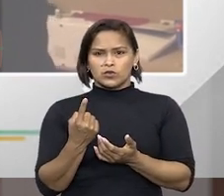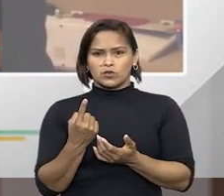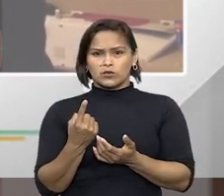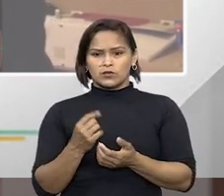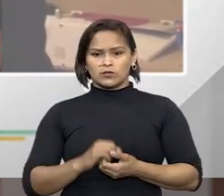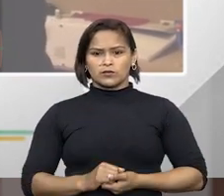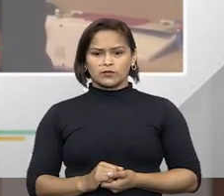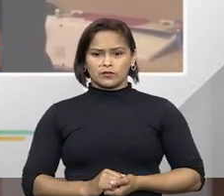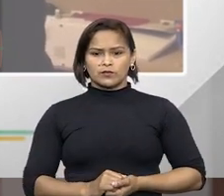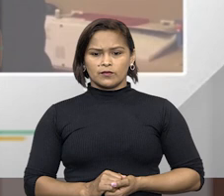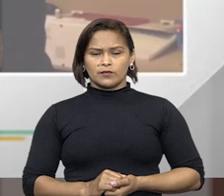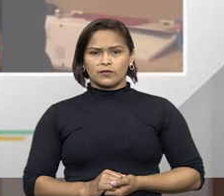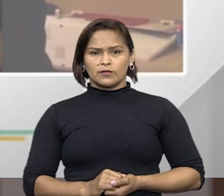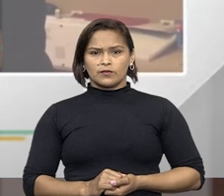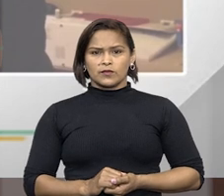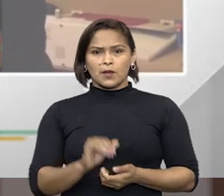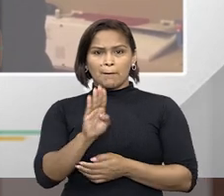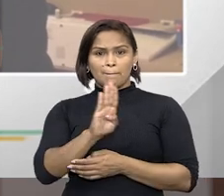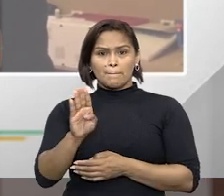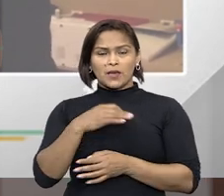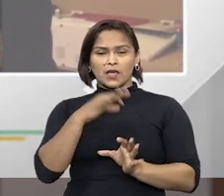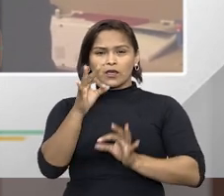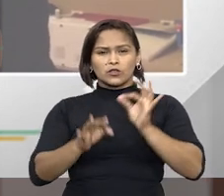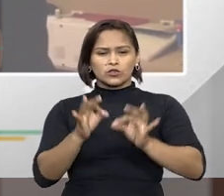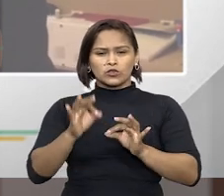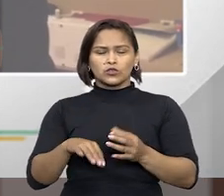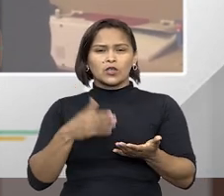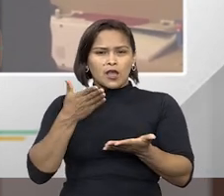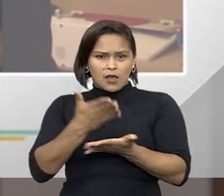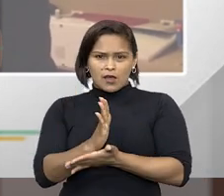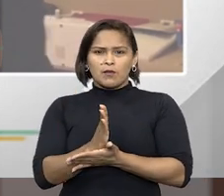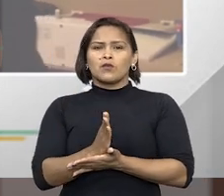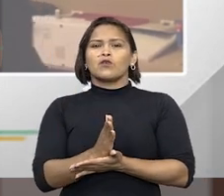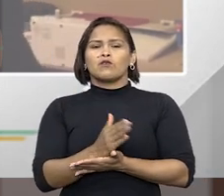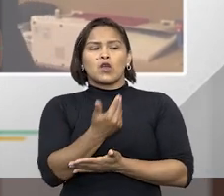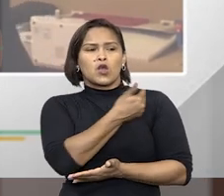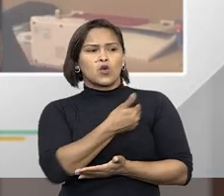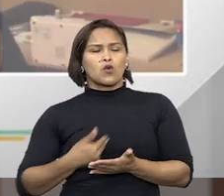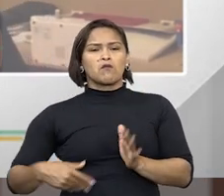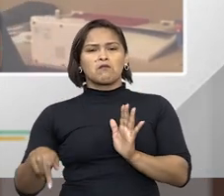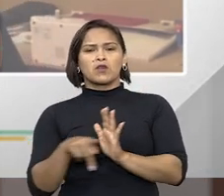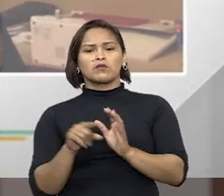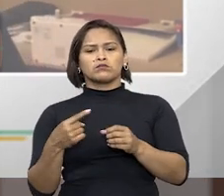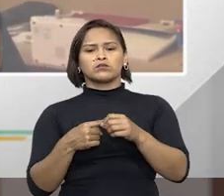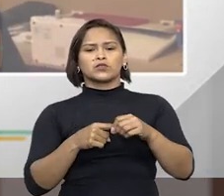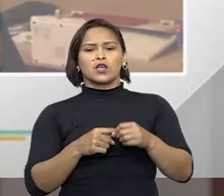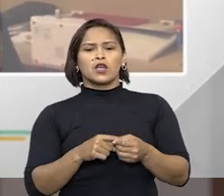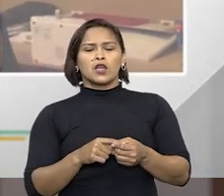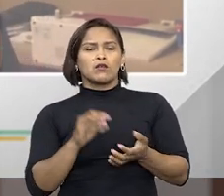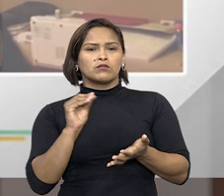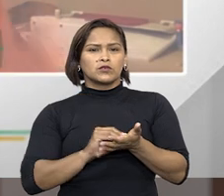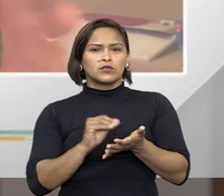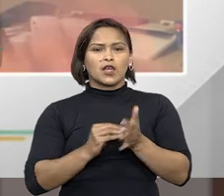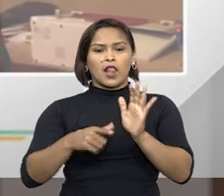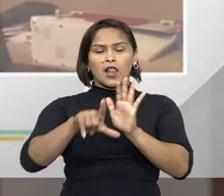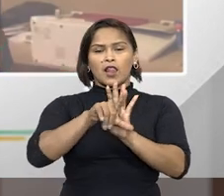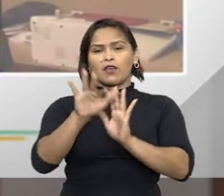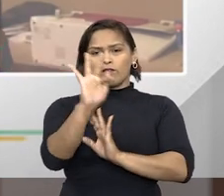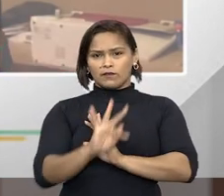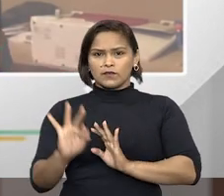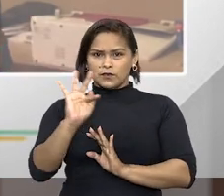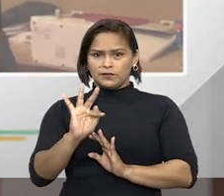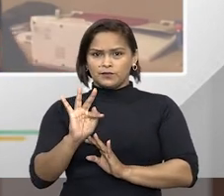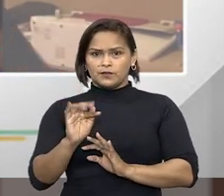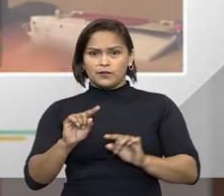B, que julgar válido o ato de governo local contestado em face de lei federal. Então, esse